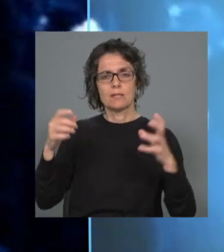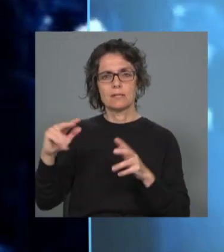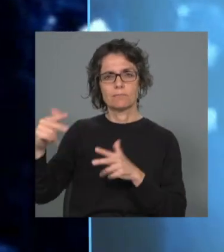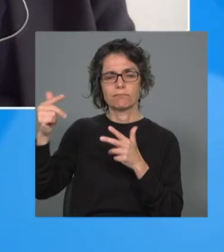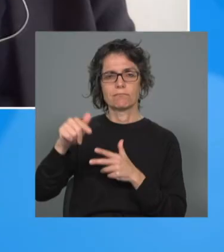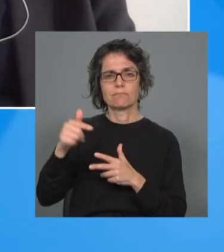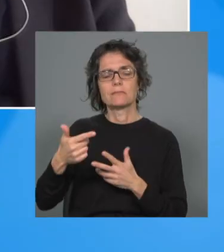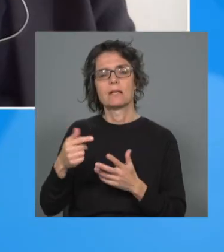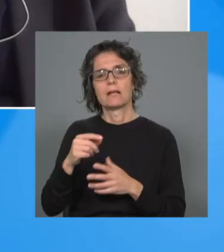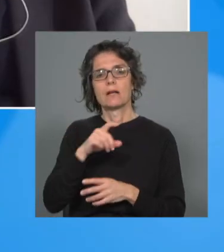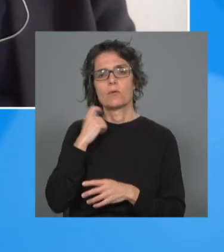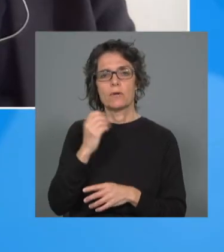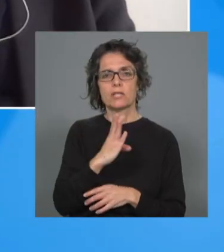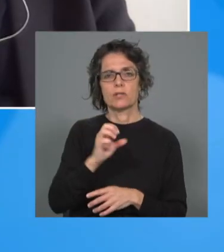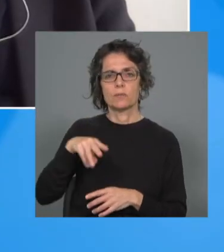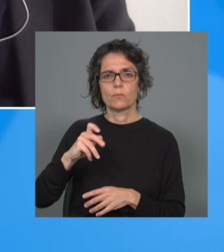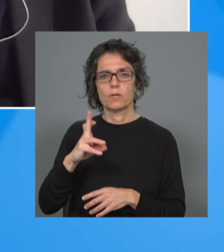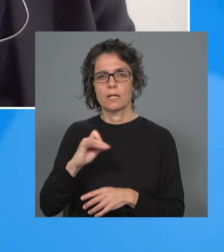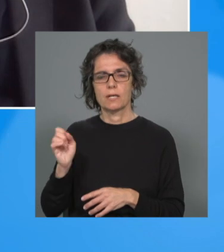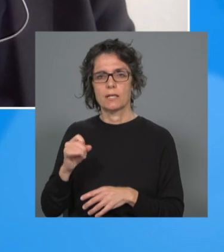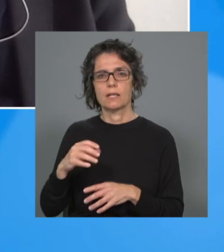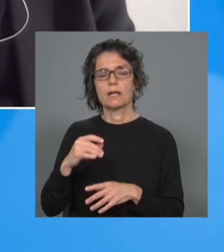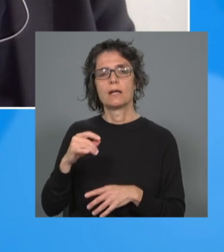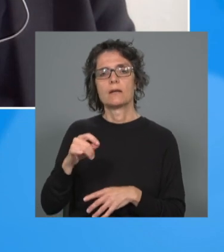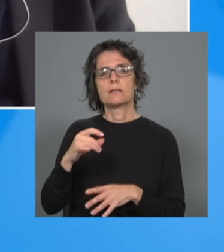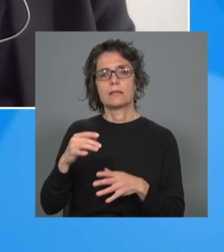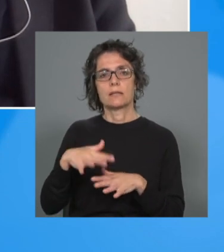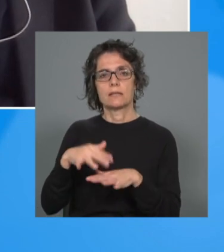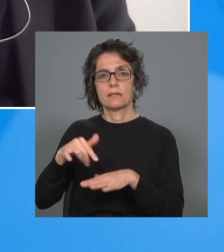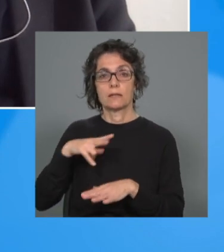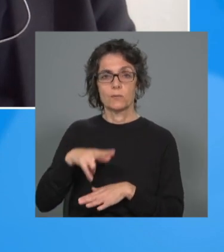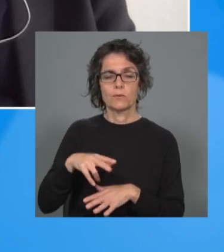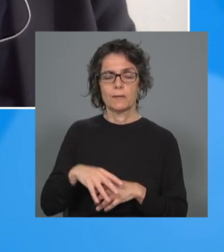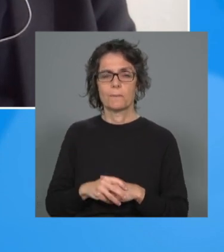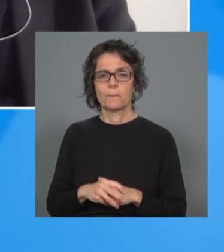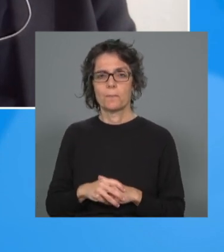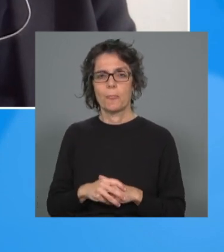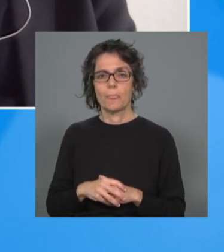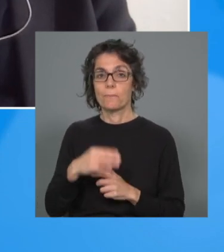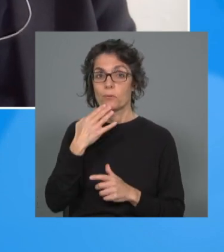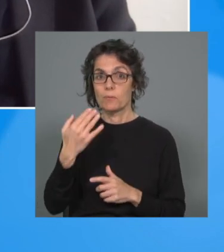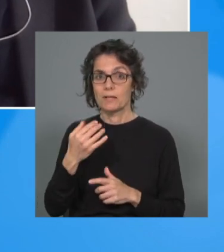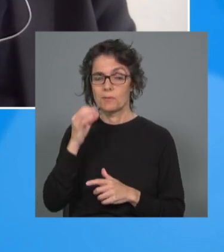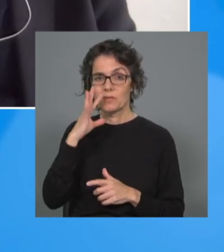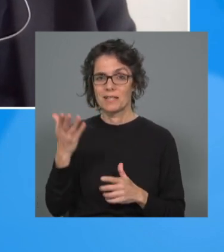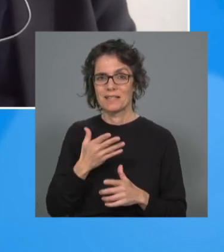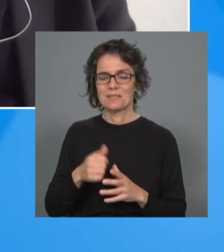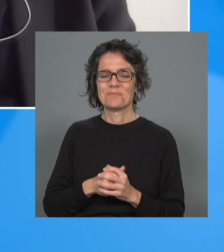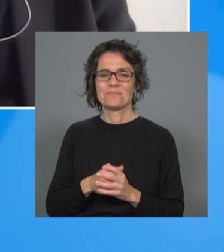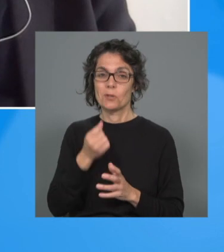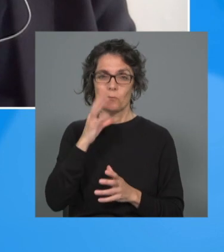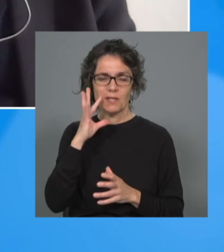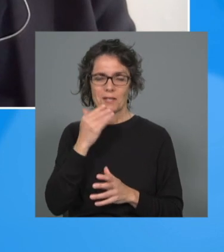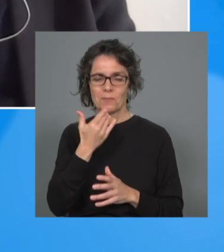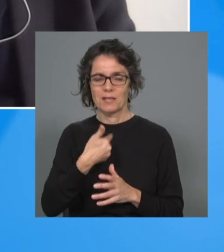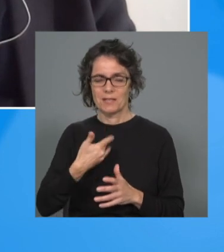Jardim Moreira, que preside a esta rede em Portugal. Muito boa tarde, Padre Jardim. Obrigado por estar connosco. Muito boa tarde. Muito